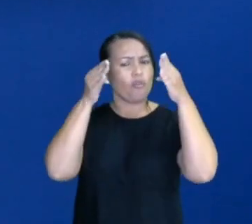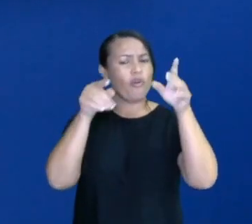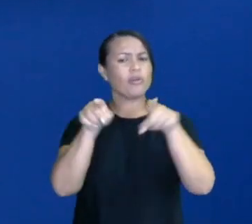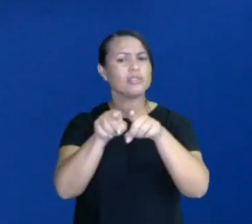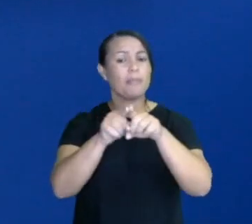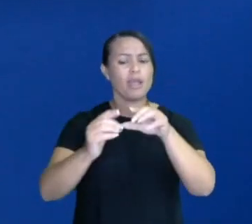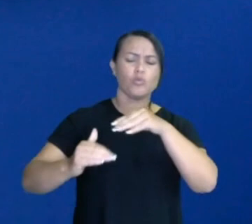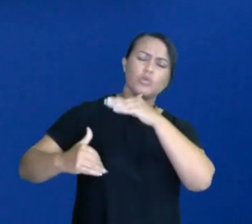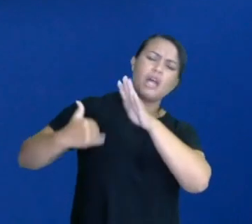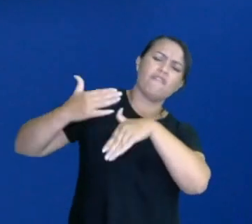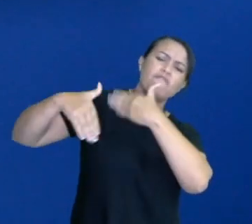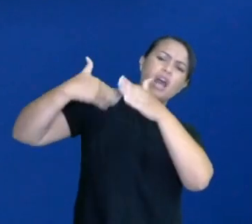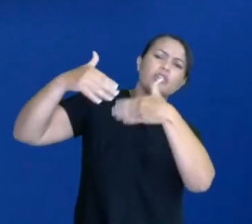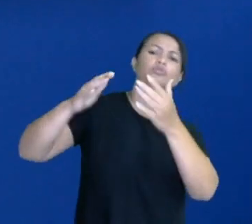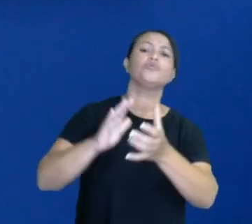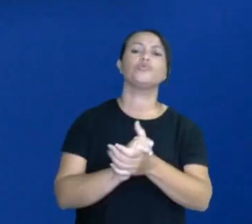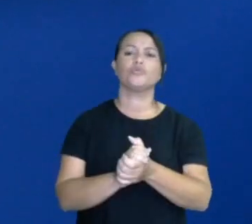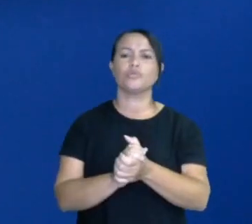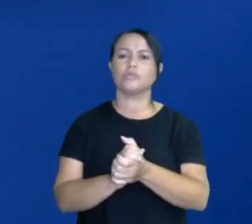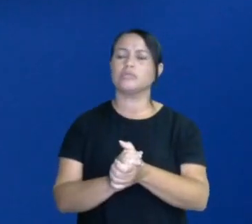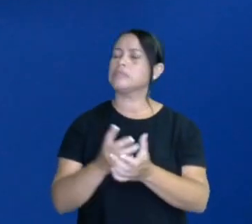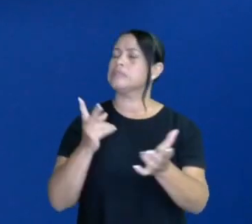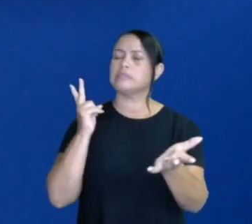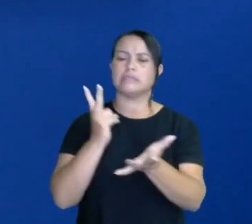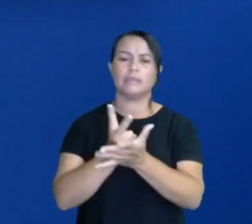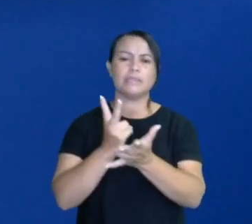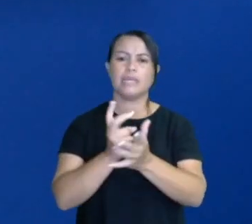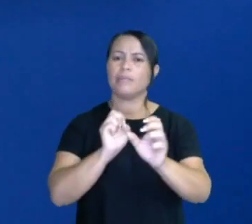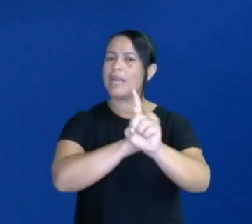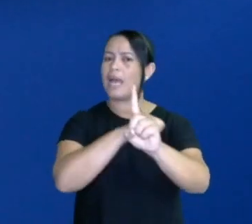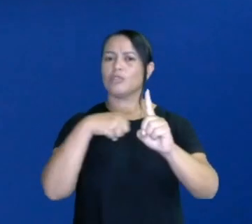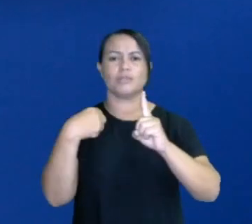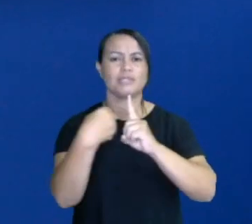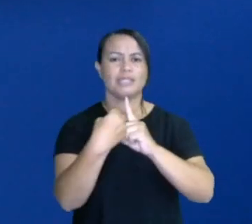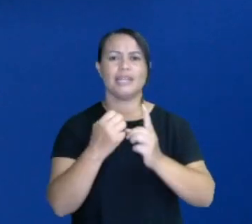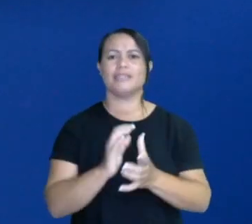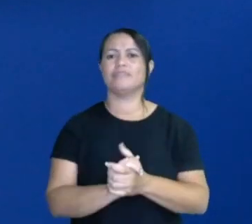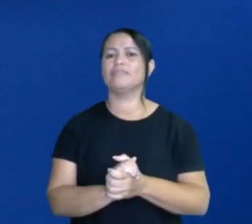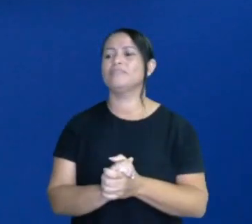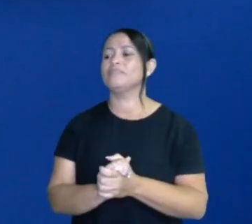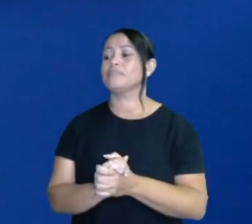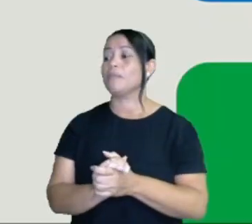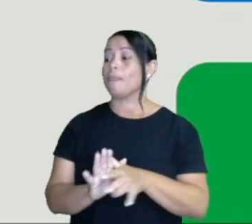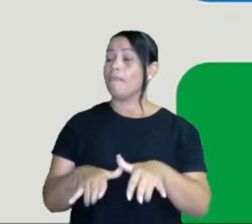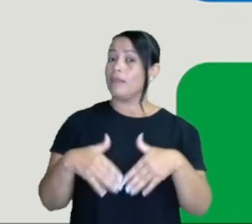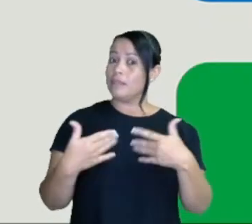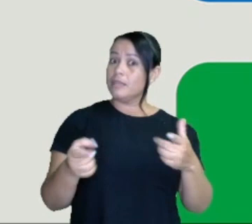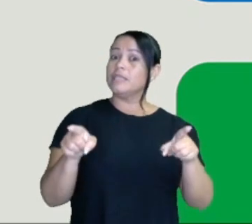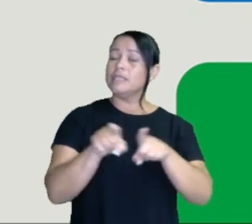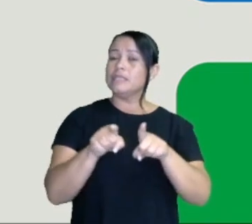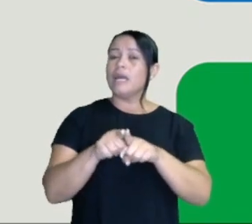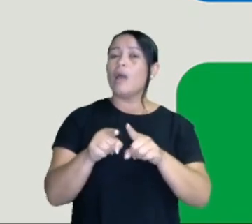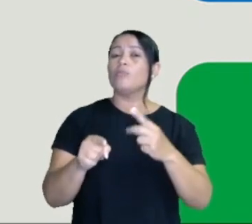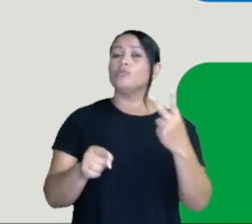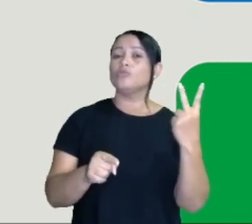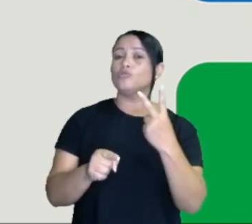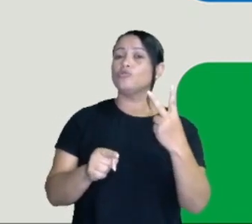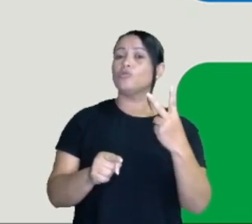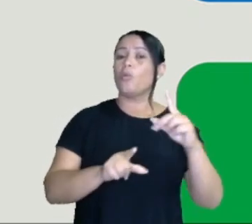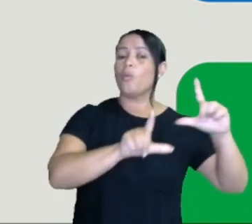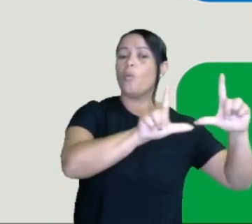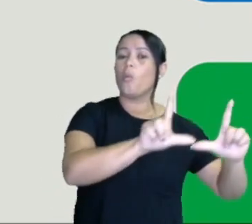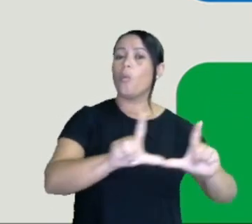nesses avanços, né, em todos os sentidos na sociedade. E aí nós temos duas imagens